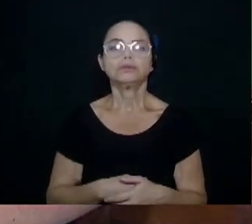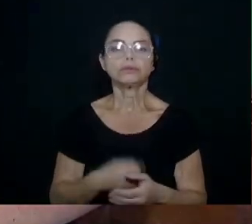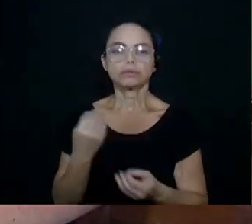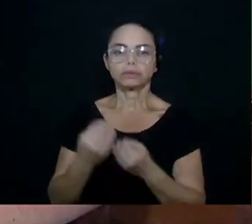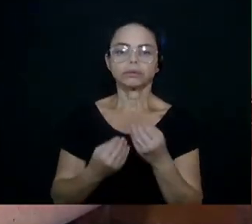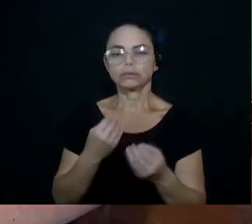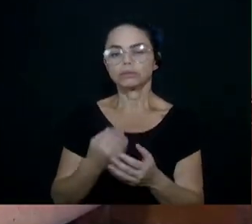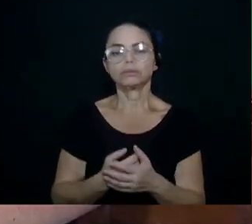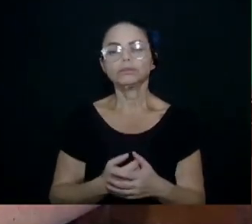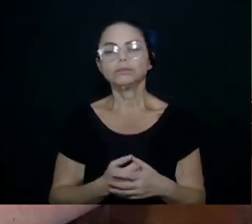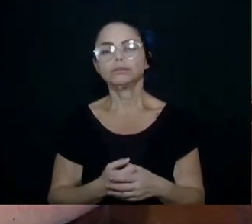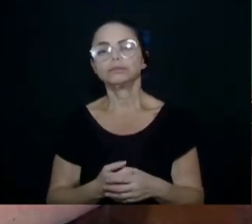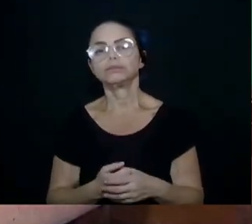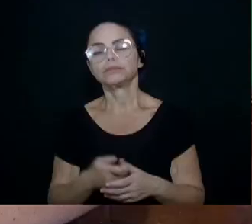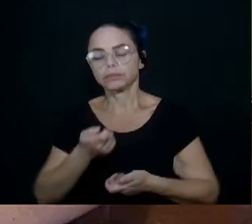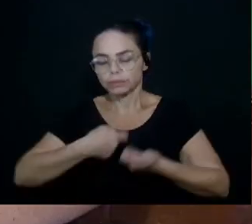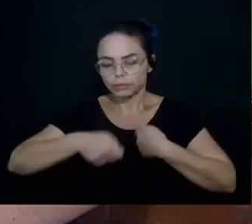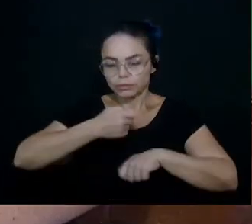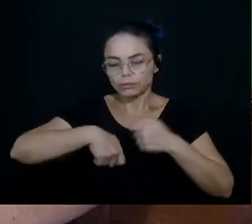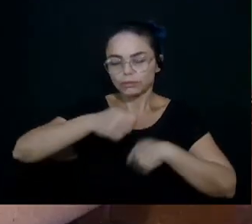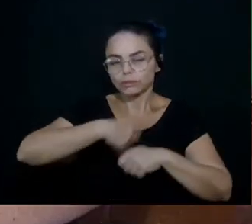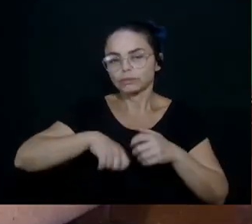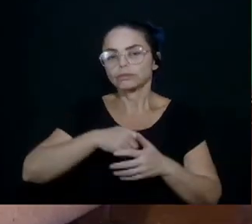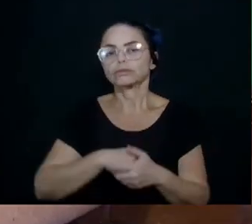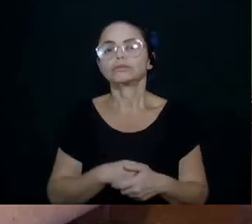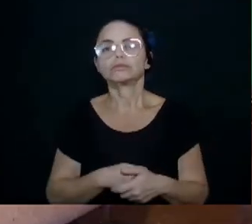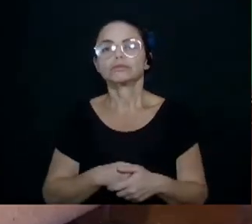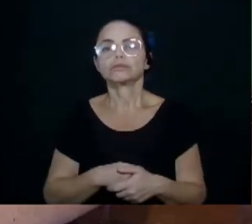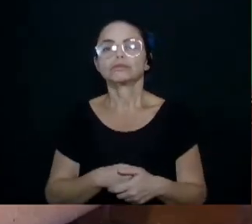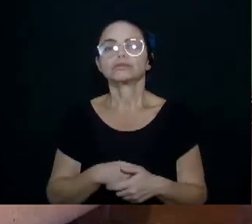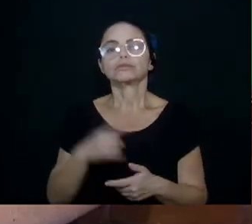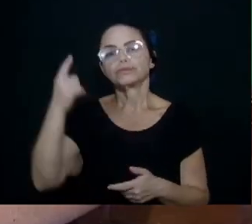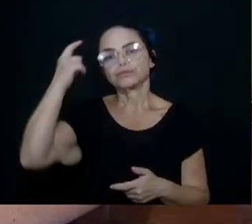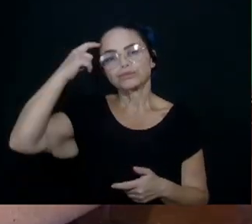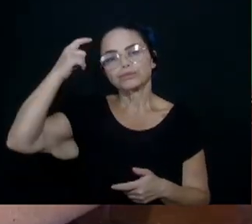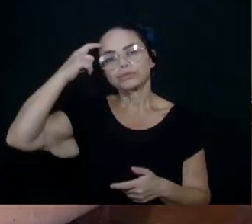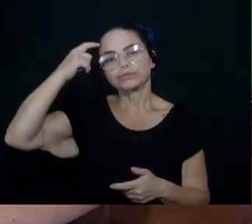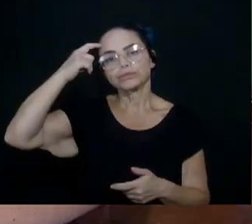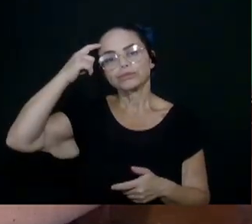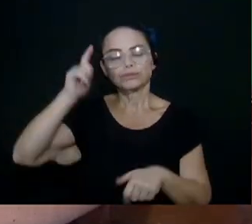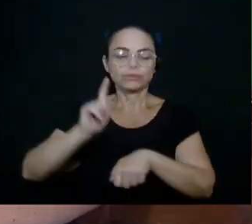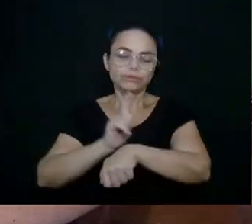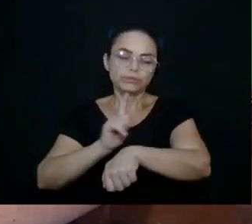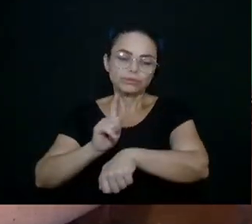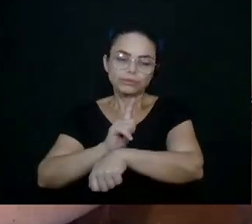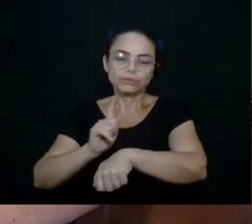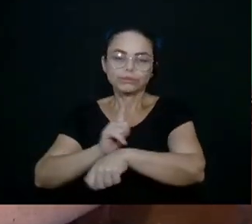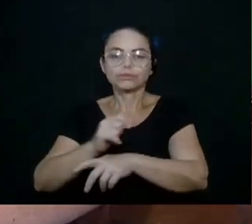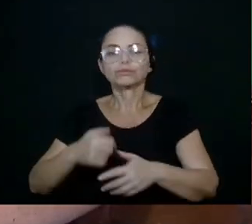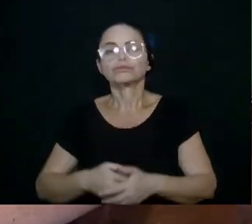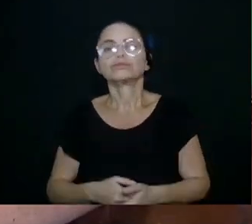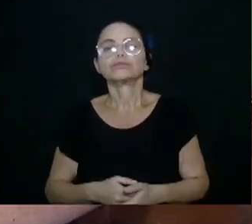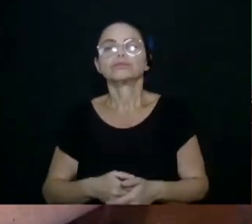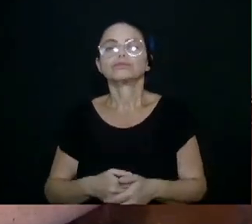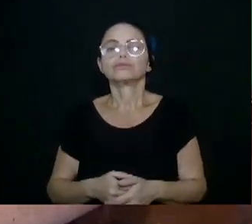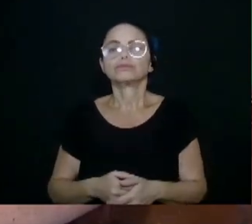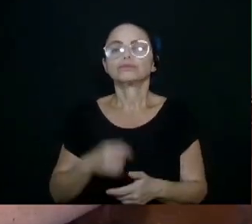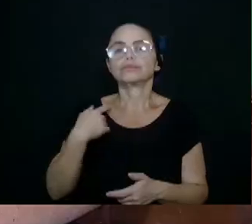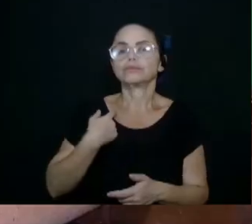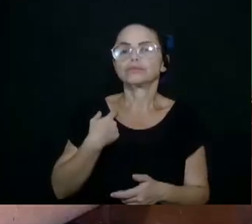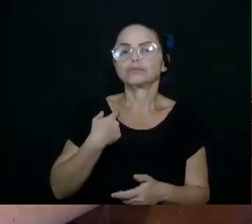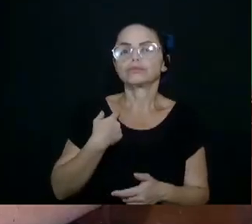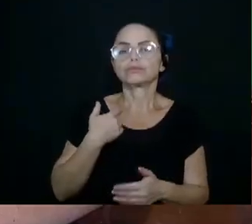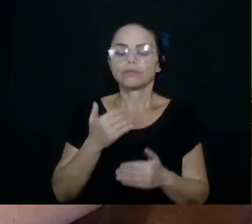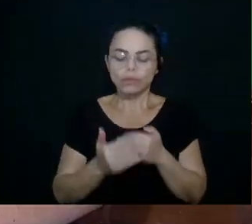você administrar esse negócio, pensar na gestão, pensar inclusive nesse passo a